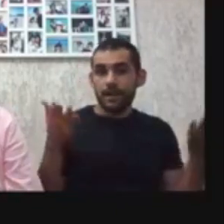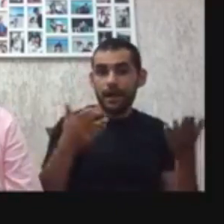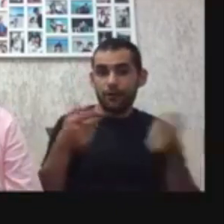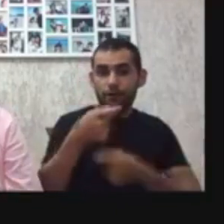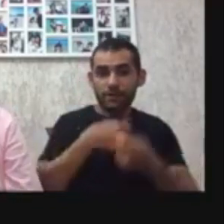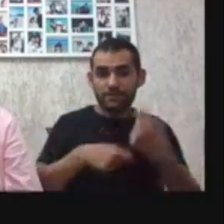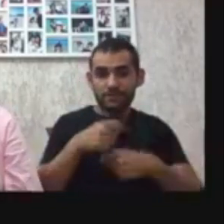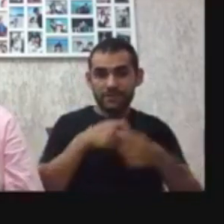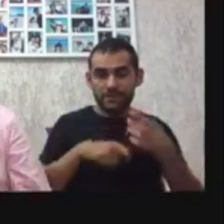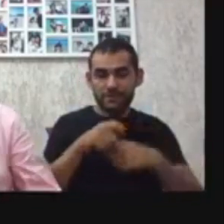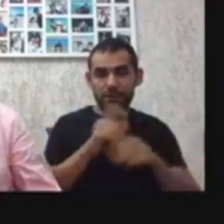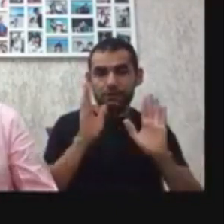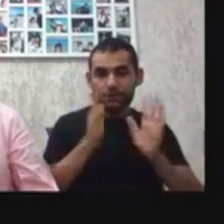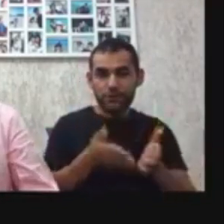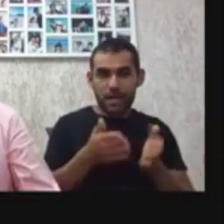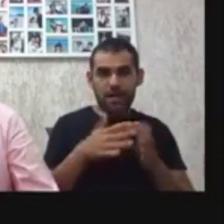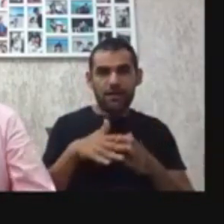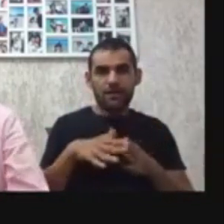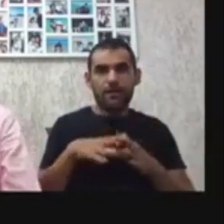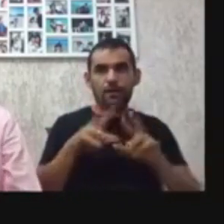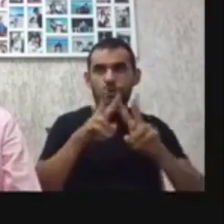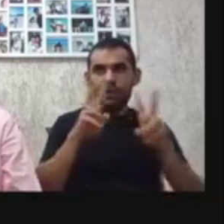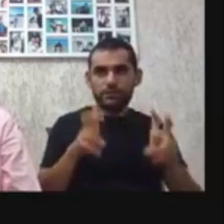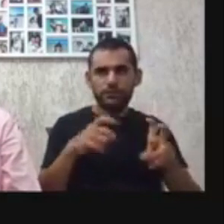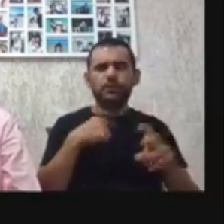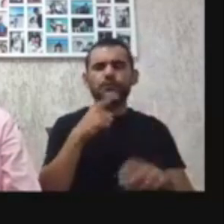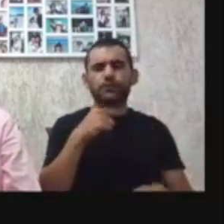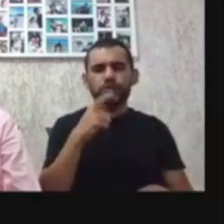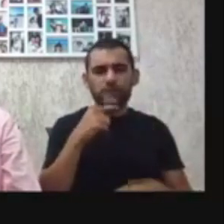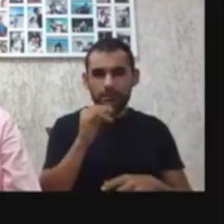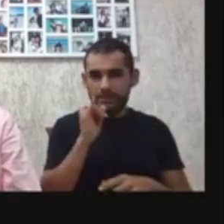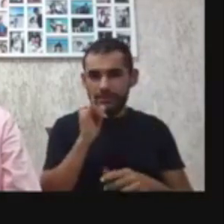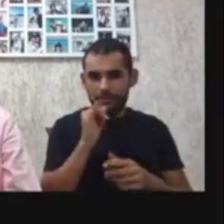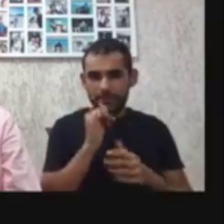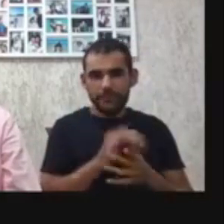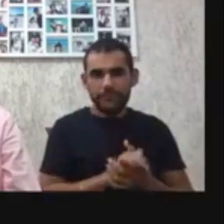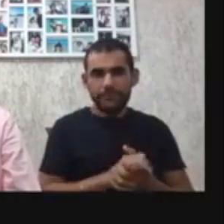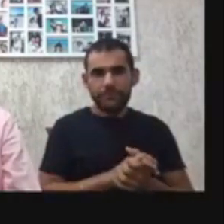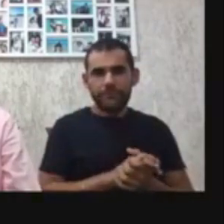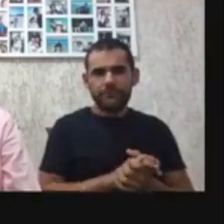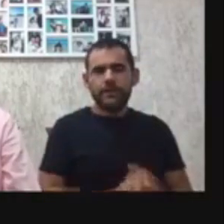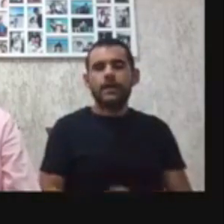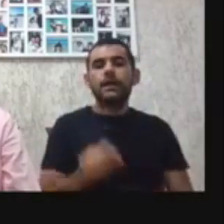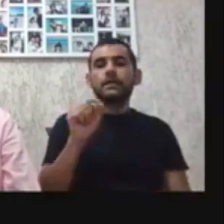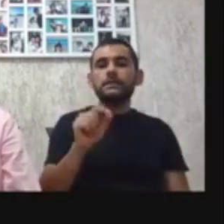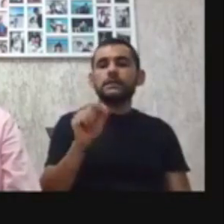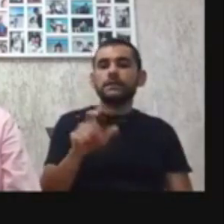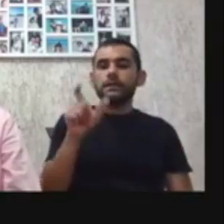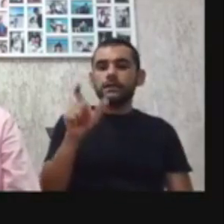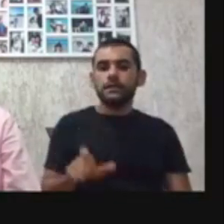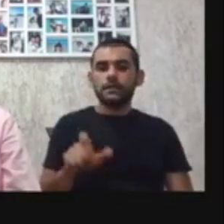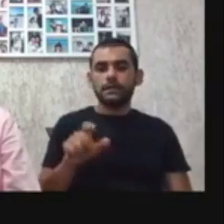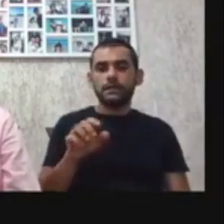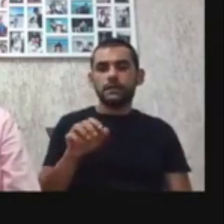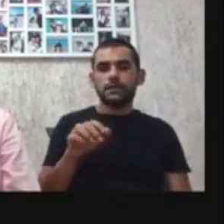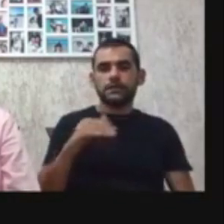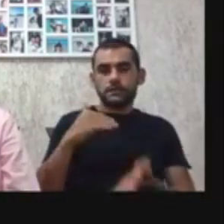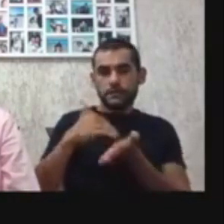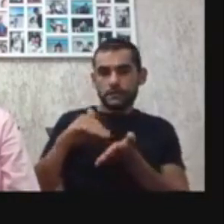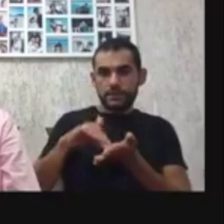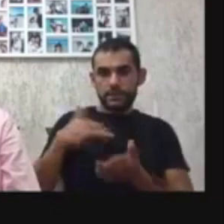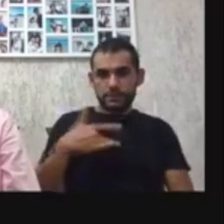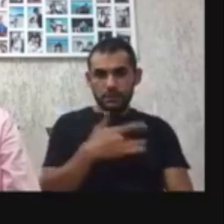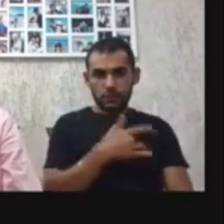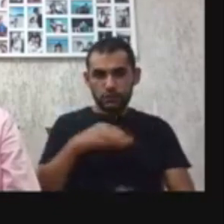você já entrou um pouquinho nessa esfera. Eu tenho uma dúvida. Você, por exemplo, já tem aí quem seria o possível secretário de saúde